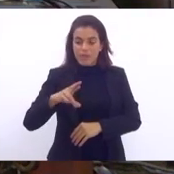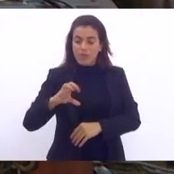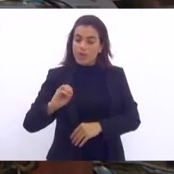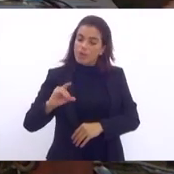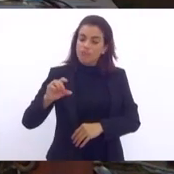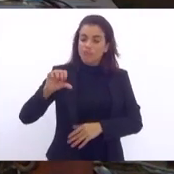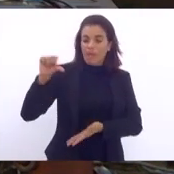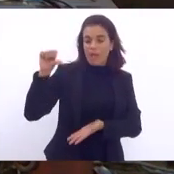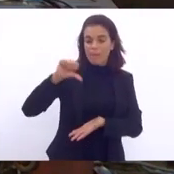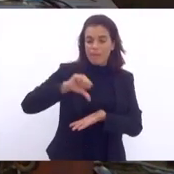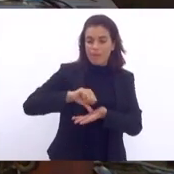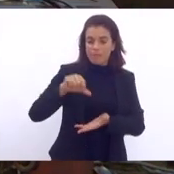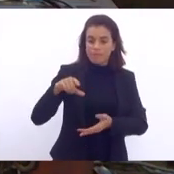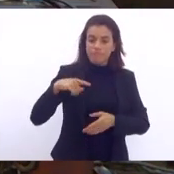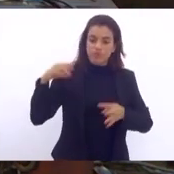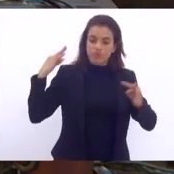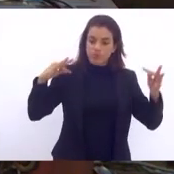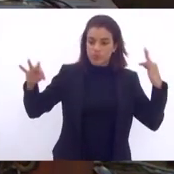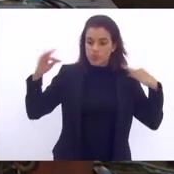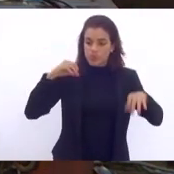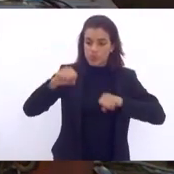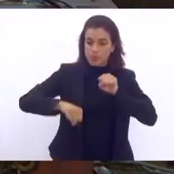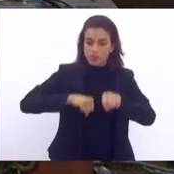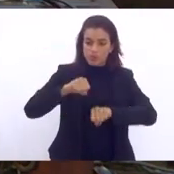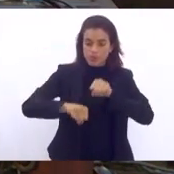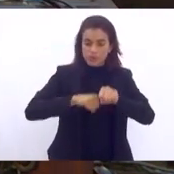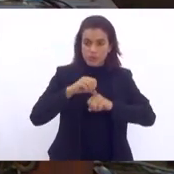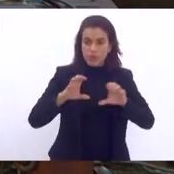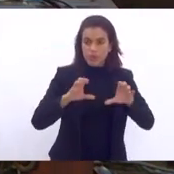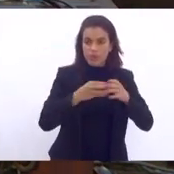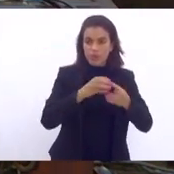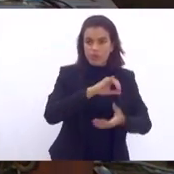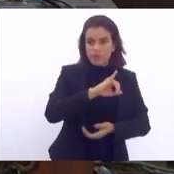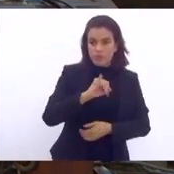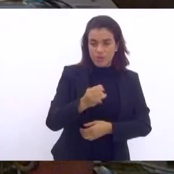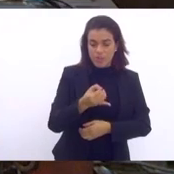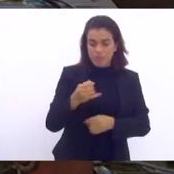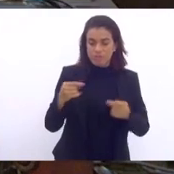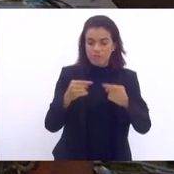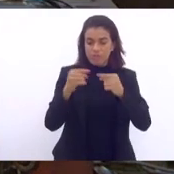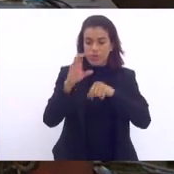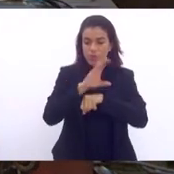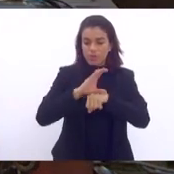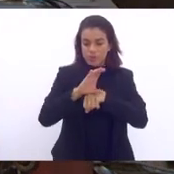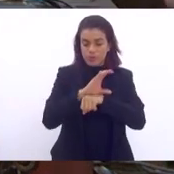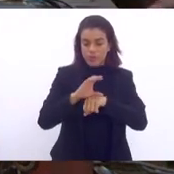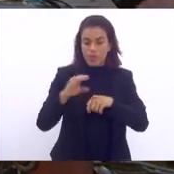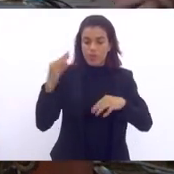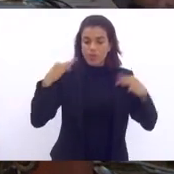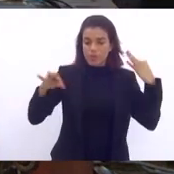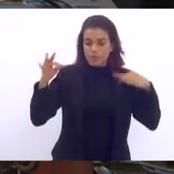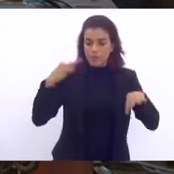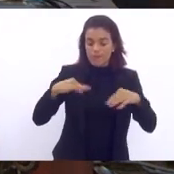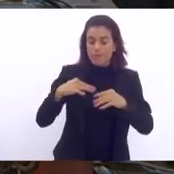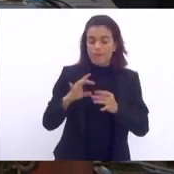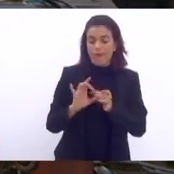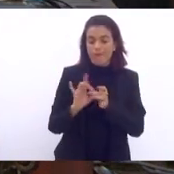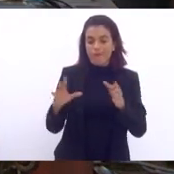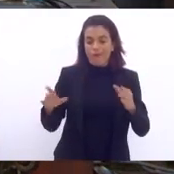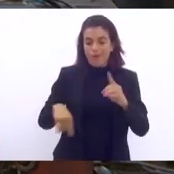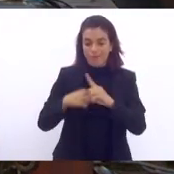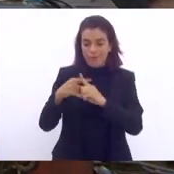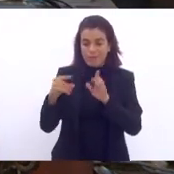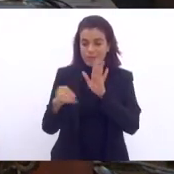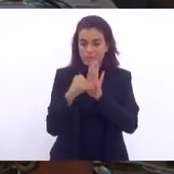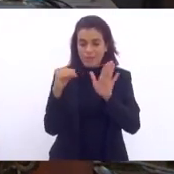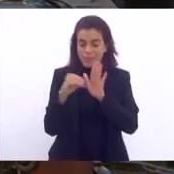das comissões de Constituição e Justiça pela Constitucionalidade, de Turismo favorável com emendas, de Esporte e Lazer